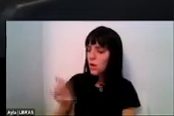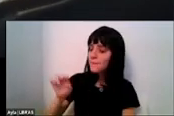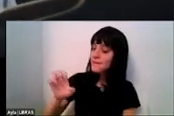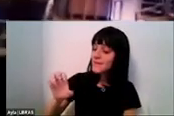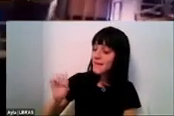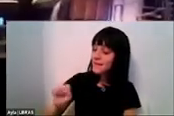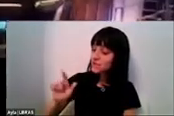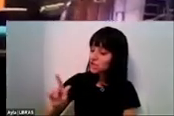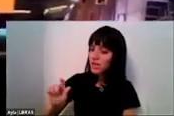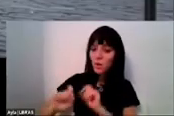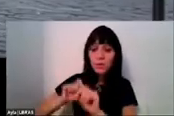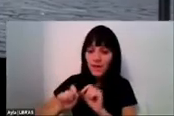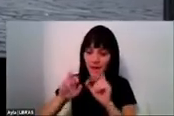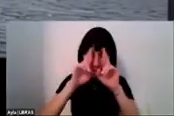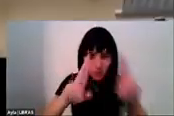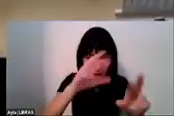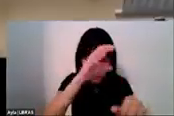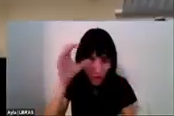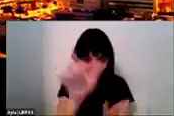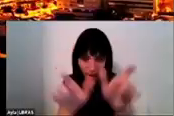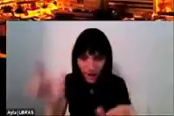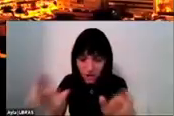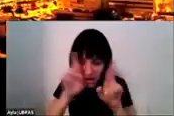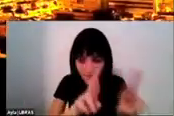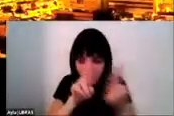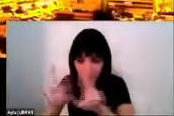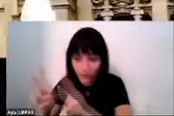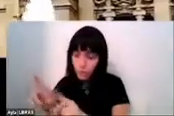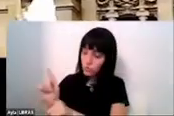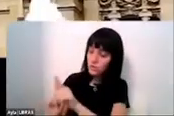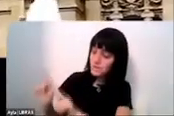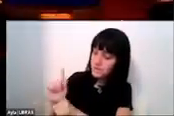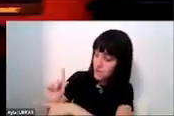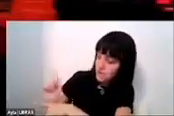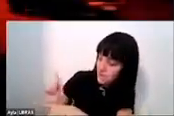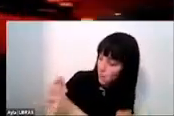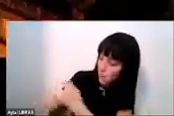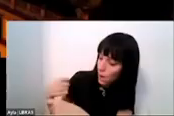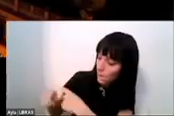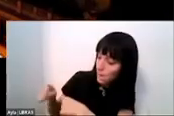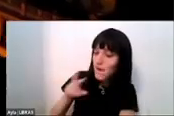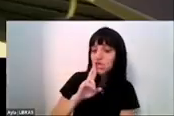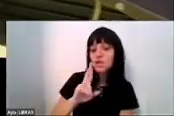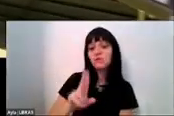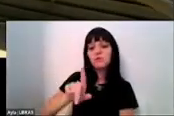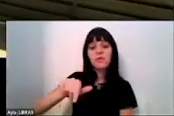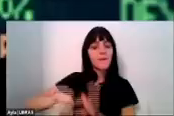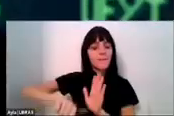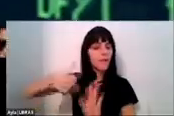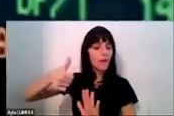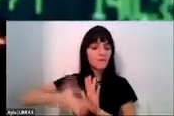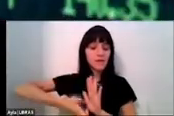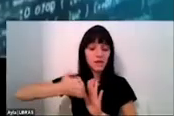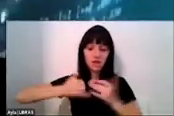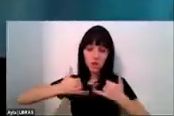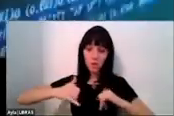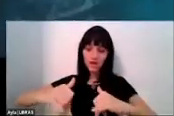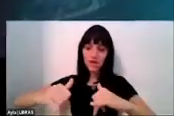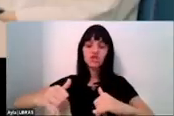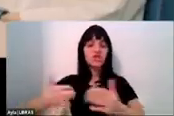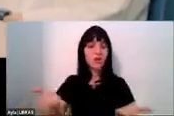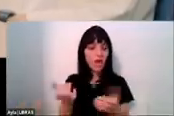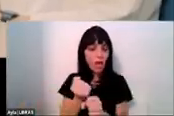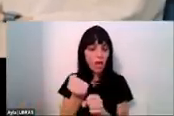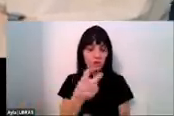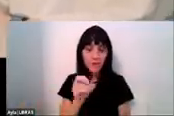do setor elétrico brasileiro a estrear na Bolsa de Nova York. E desde 2002 está na Europa, via Bolsa de Madrid. A política de dividendos foi